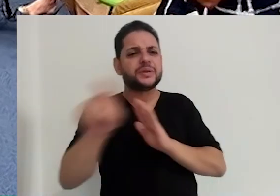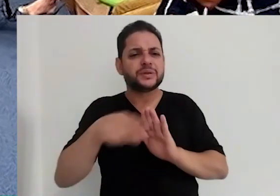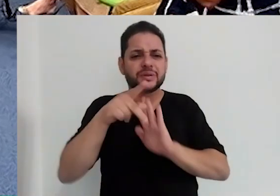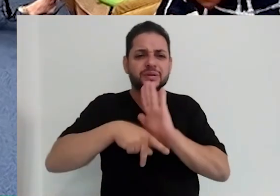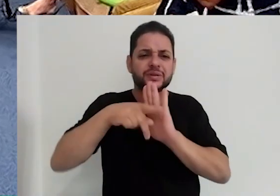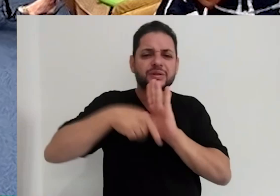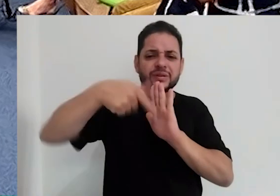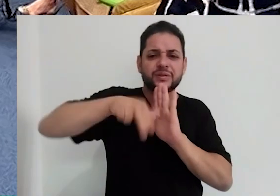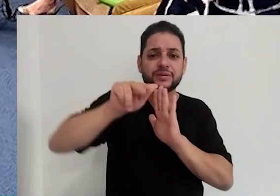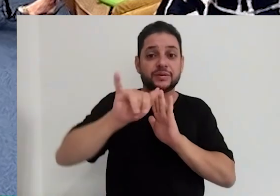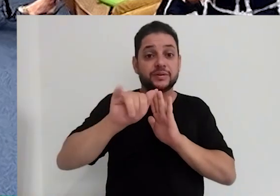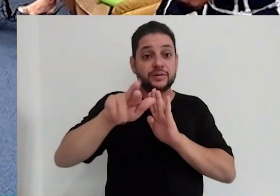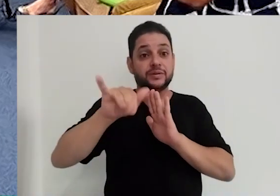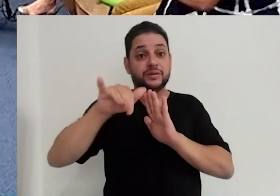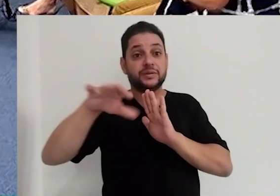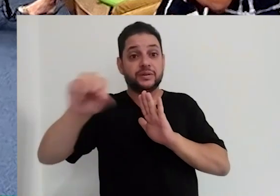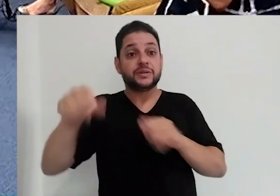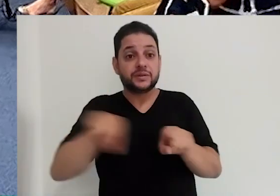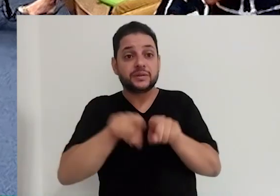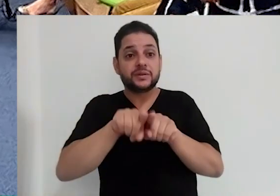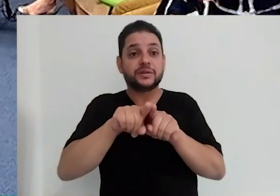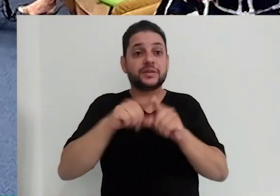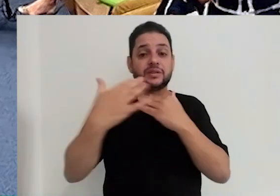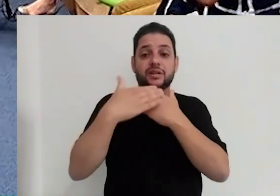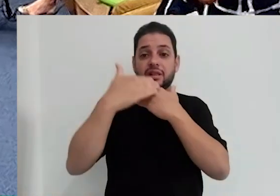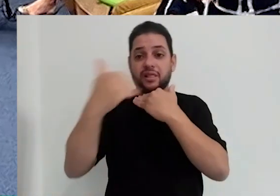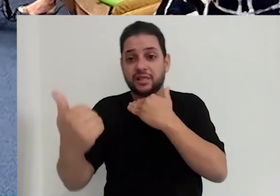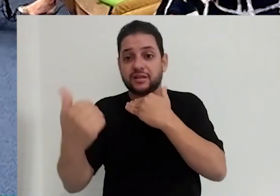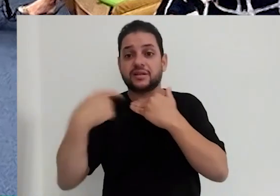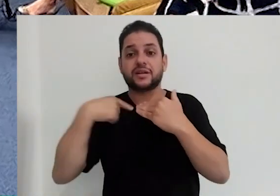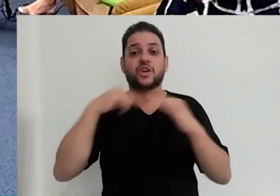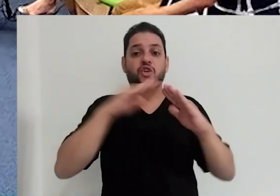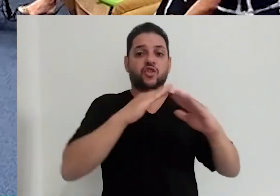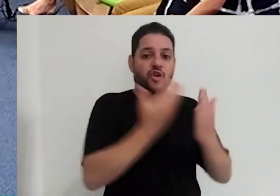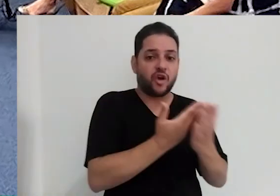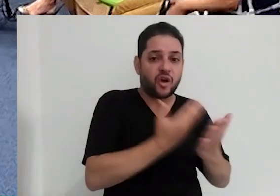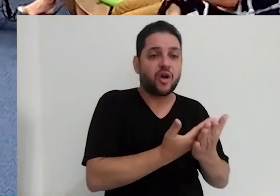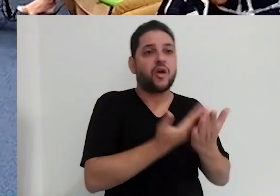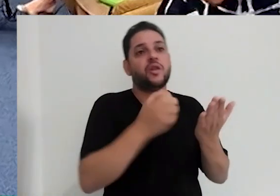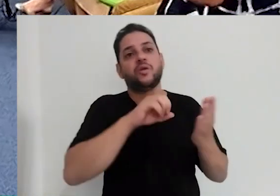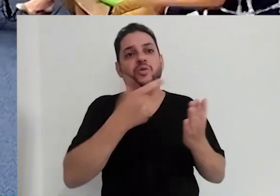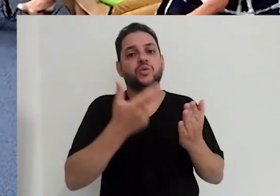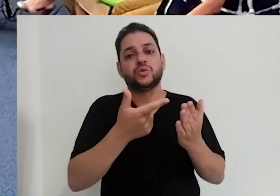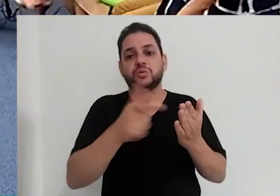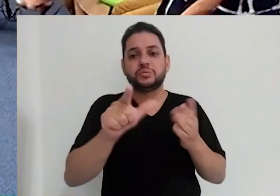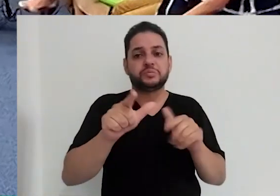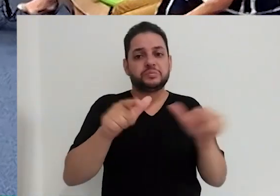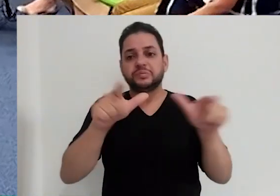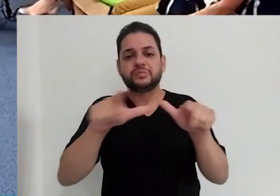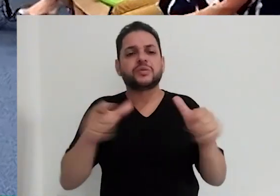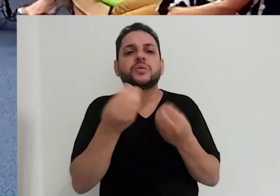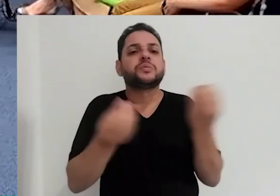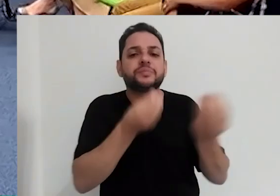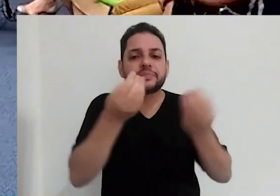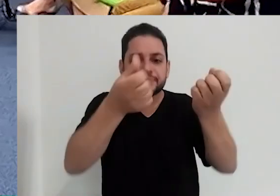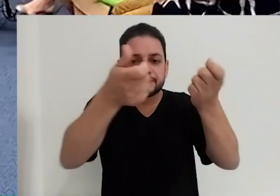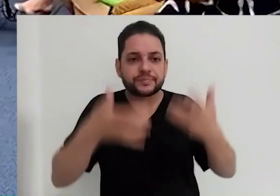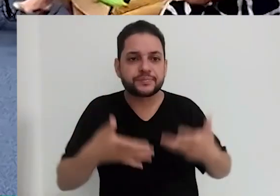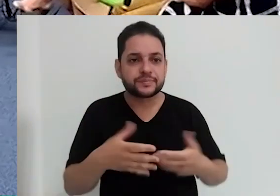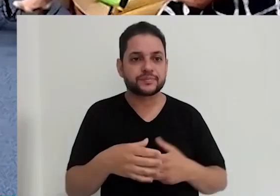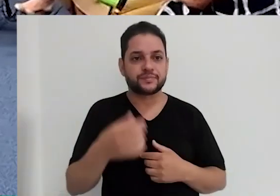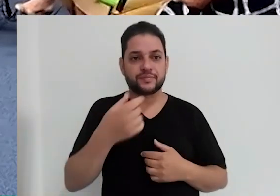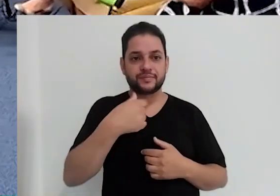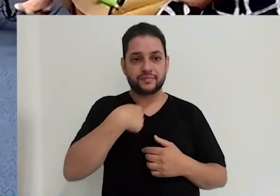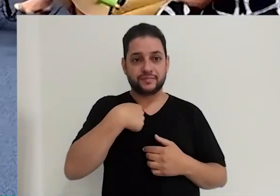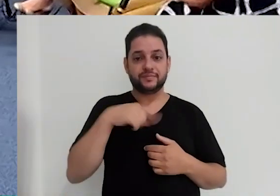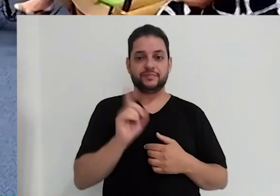repercussão de você ser chamada para falar deles nas escolas ou ou em alguns como como tá sendo isso eu não porque eu não fiz o projeto